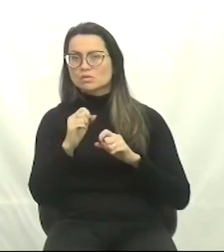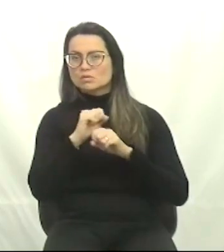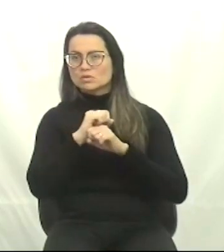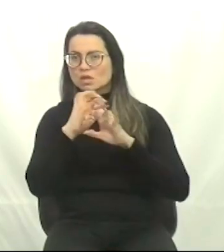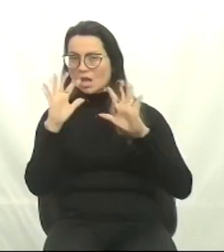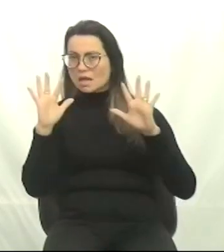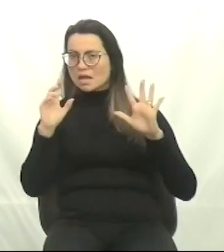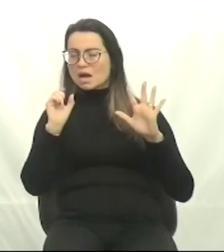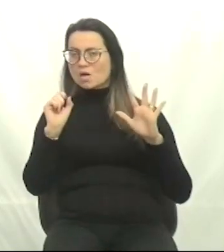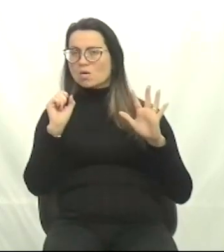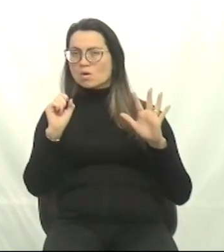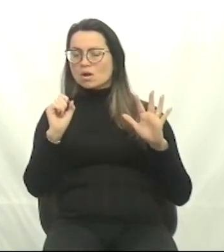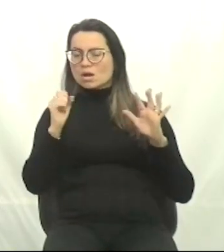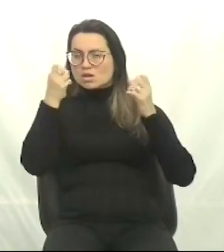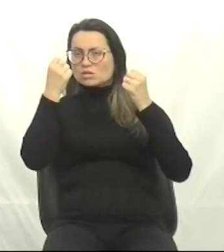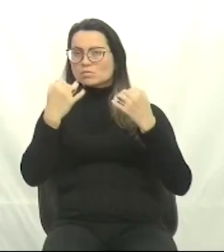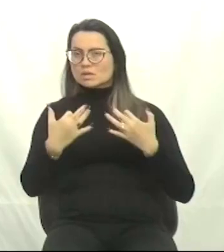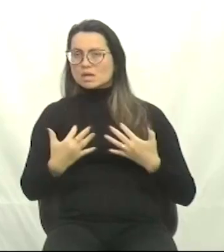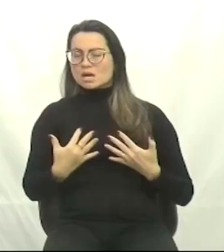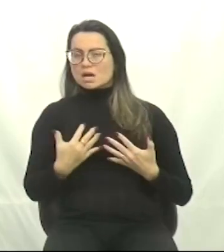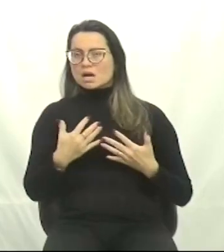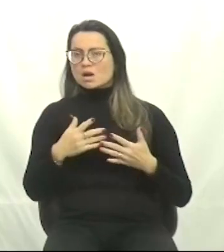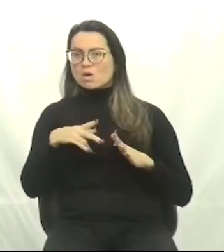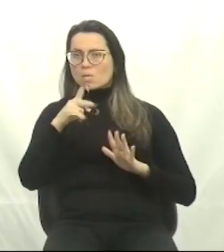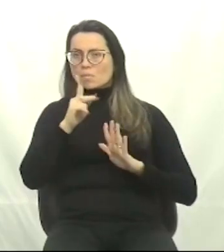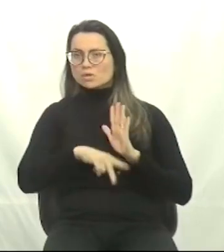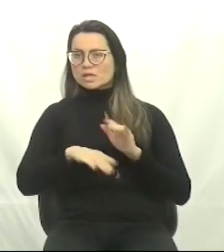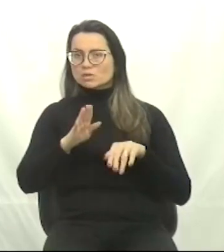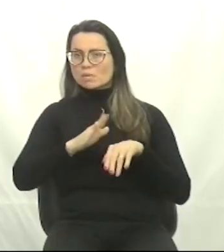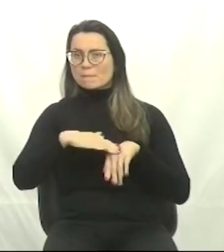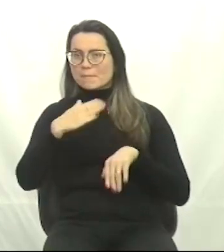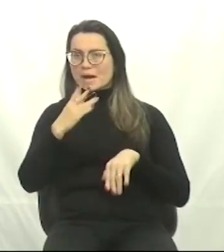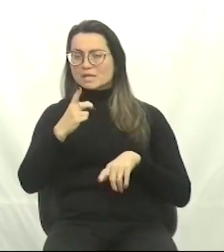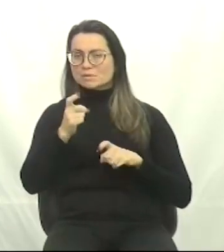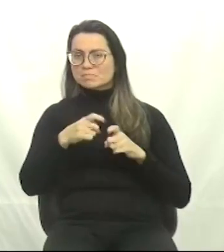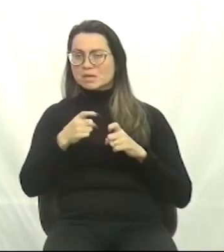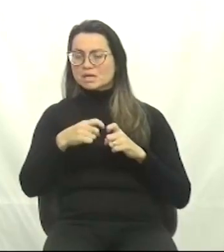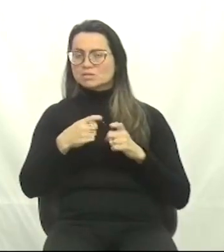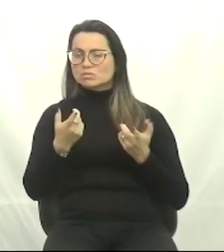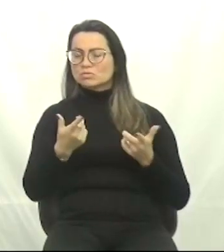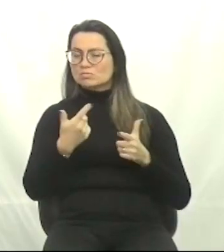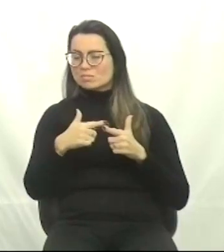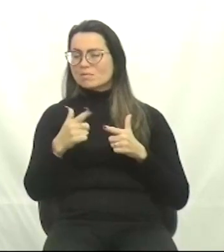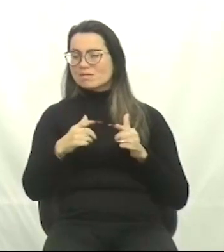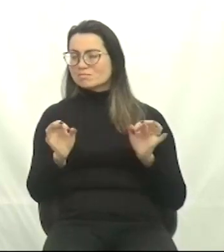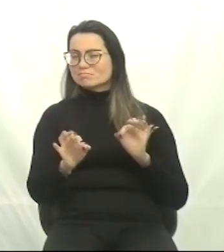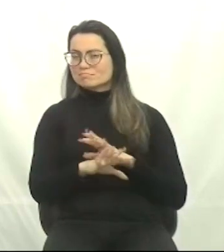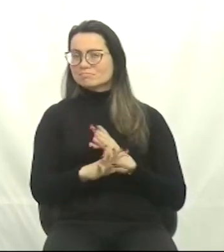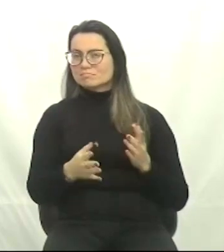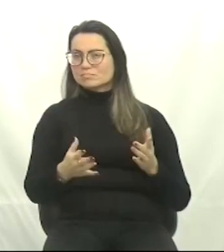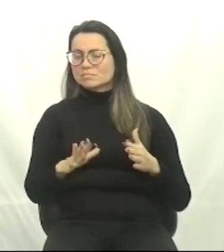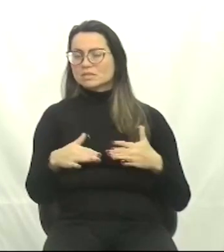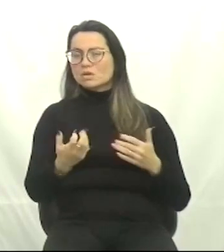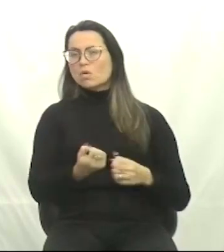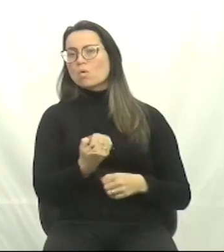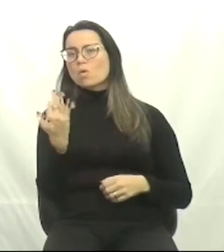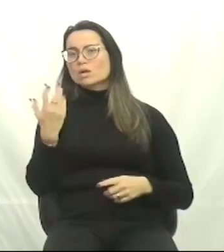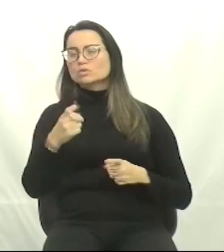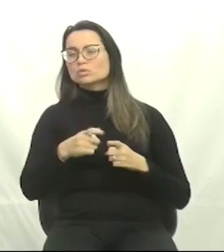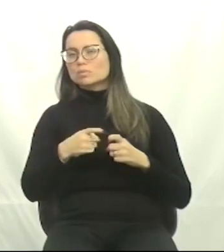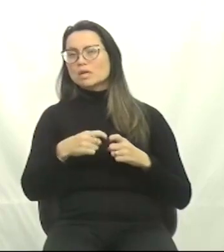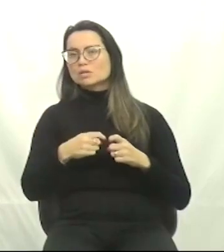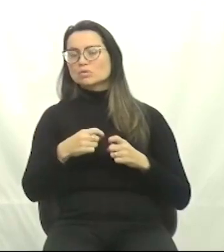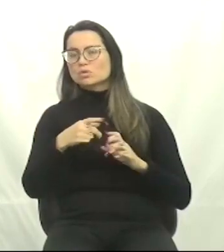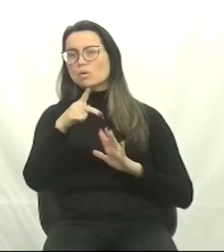esse assunto poderia ser sanado. Por conta disso, pergunto quantos médicos do programa Mais Médicos virão para